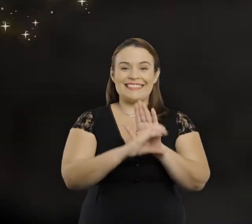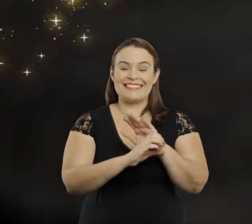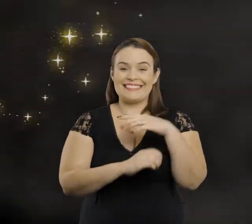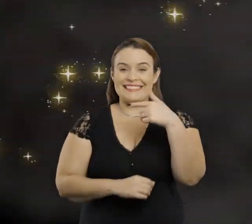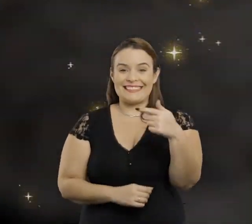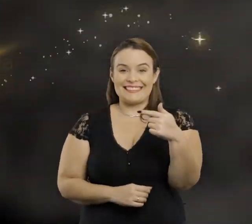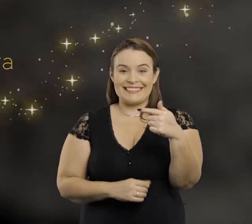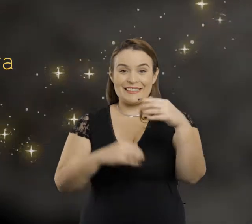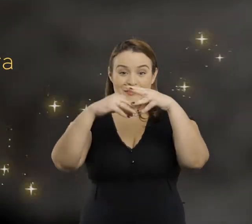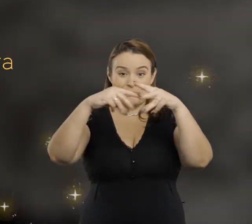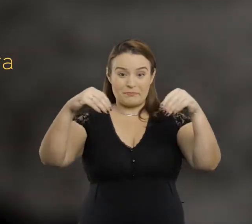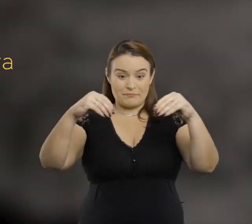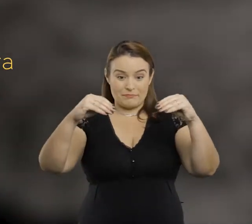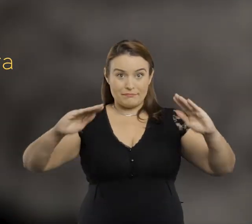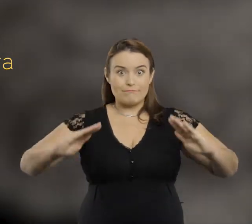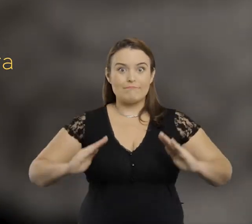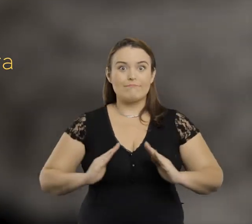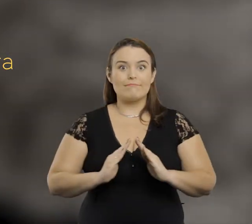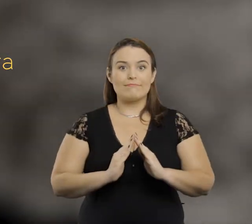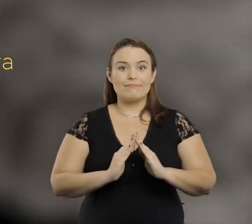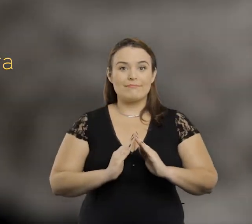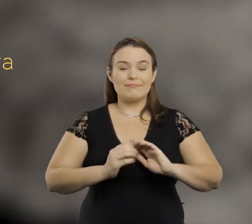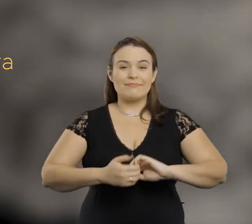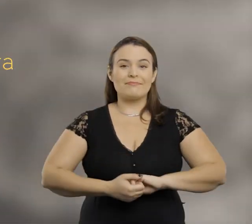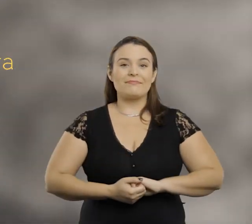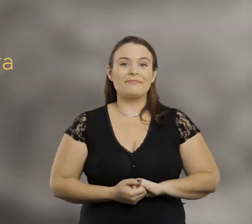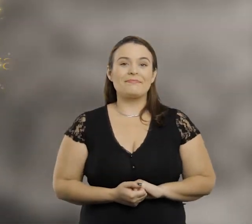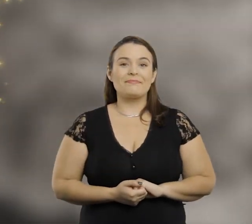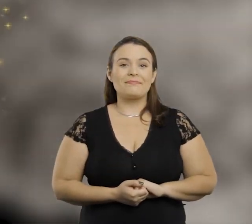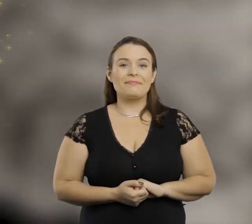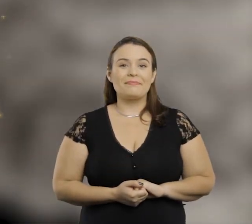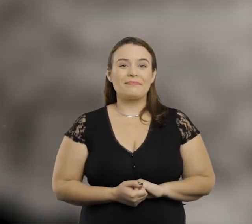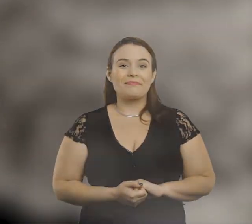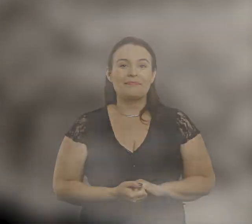Capítulo 7. A casa debaixo da terra.